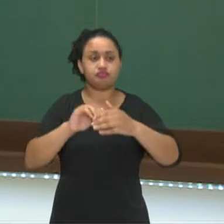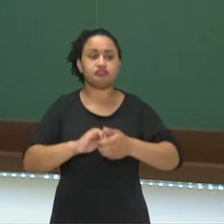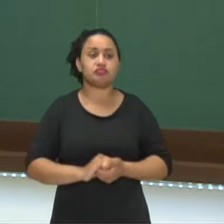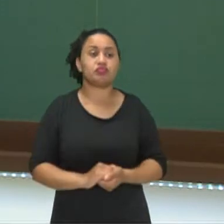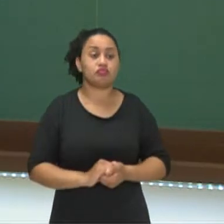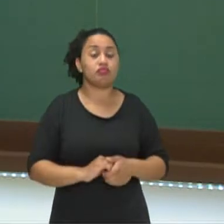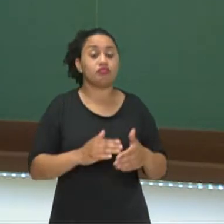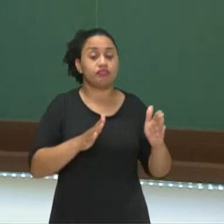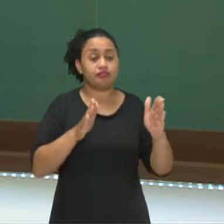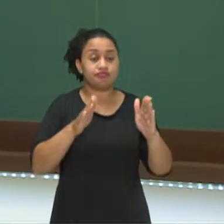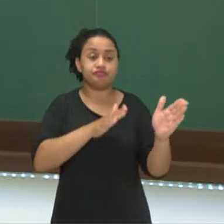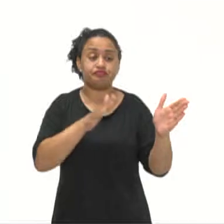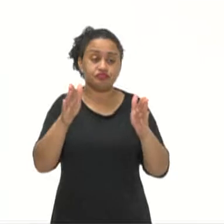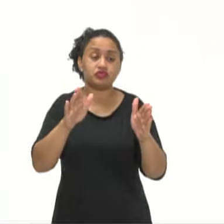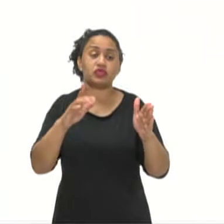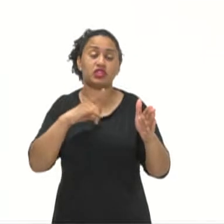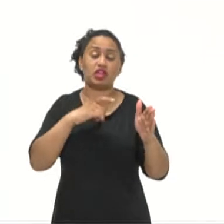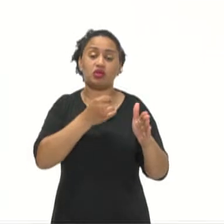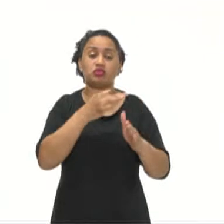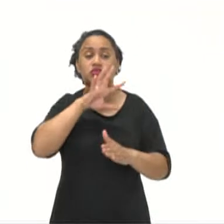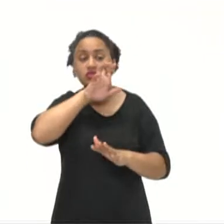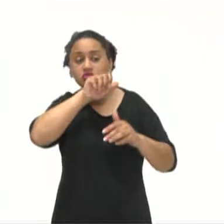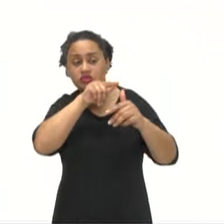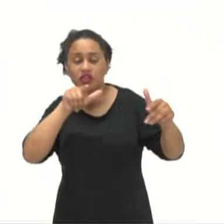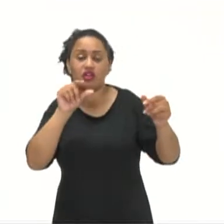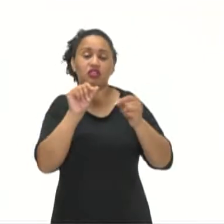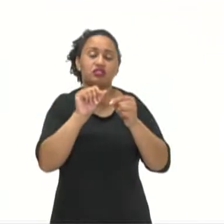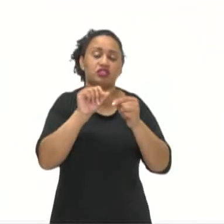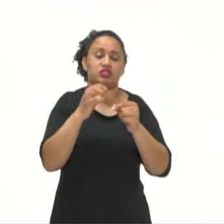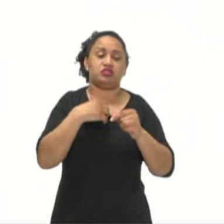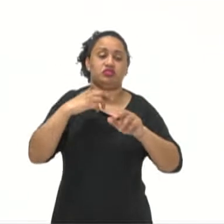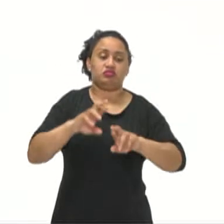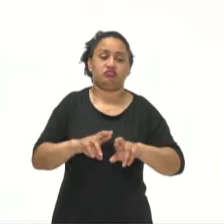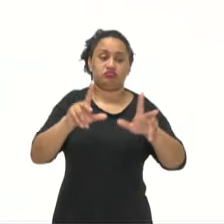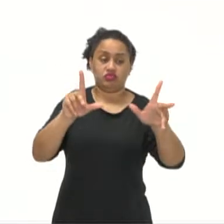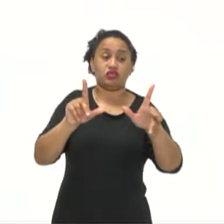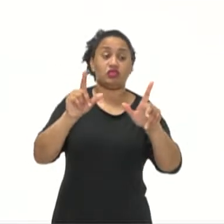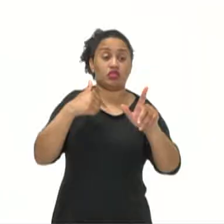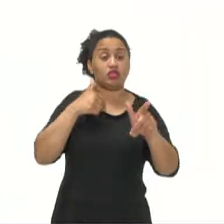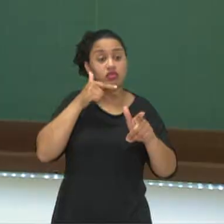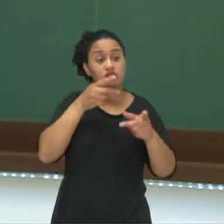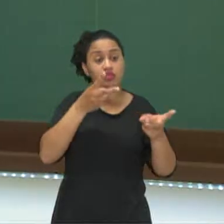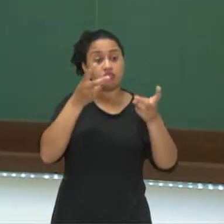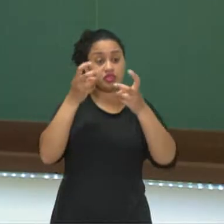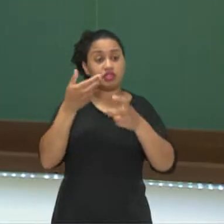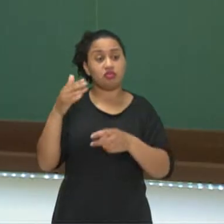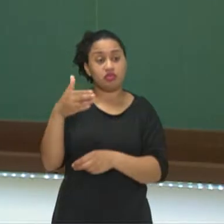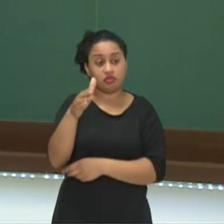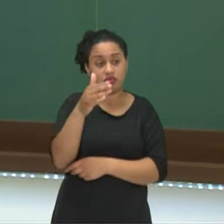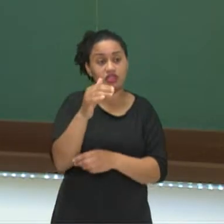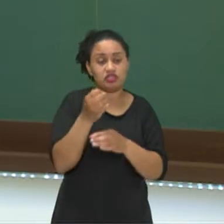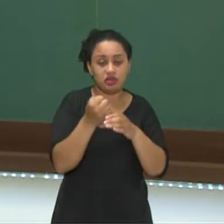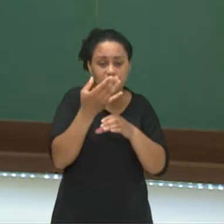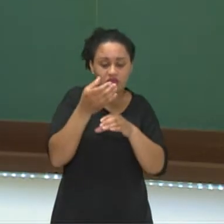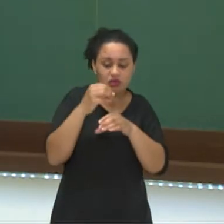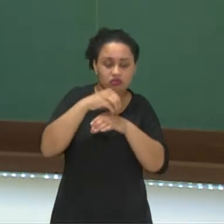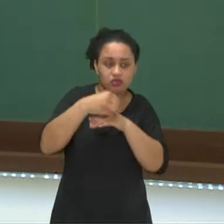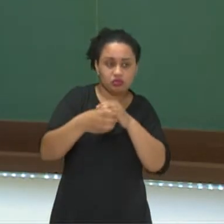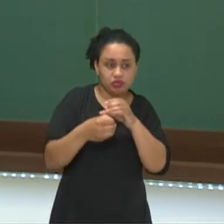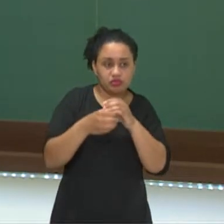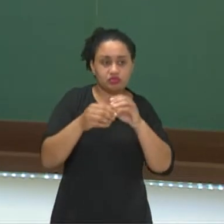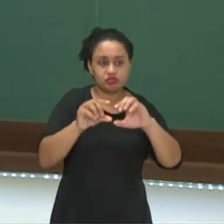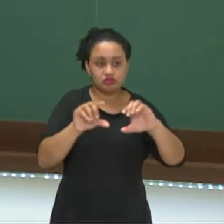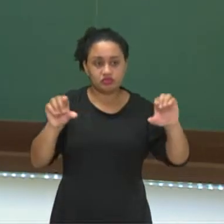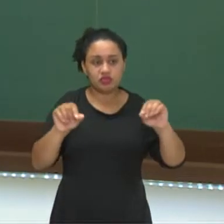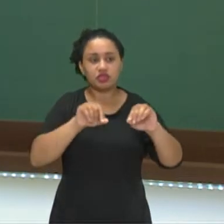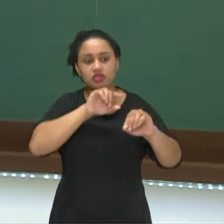Essa gastrulação em determinados animais vai ocorrer de formas diferentes, como vocês podem ver nos peixes, e aqui